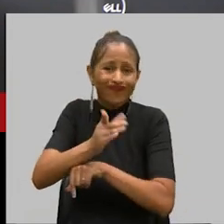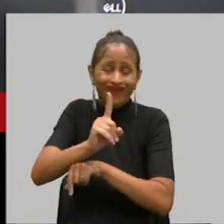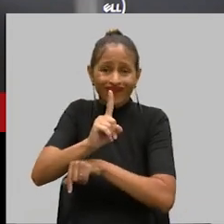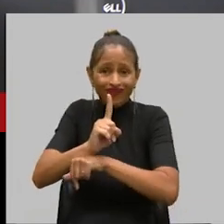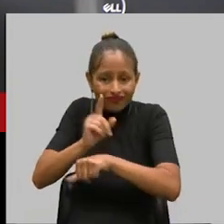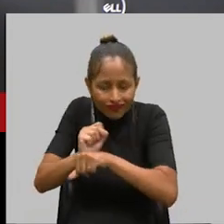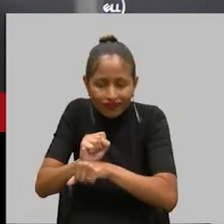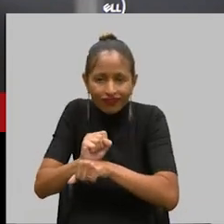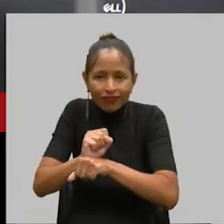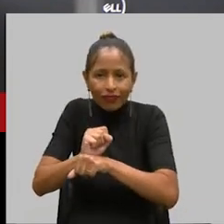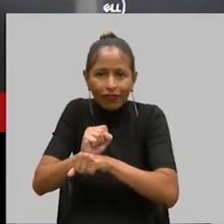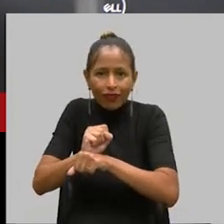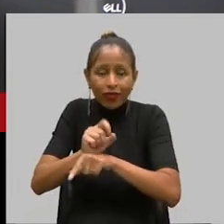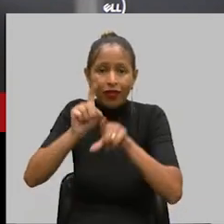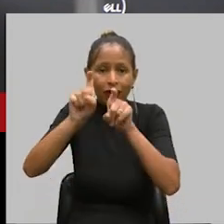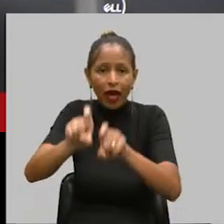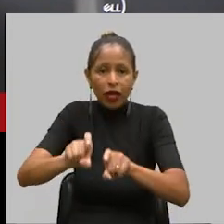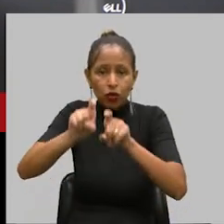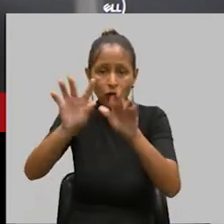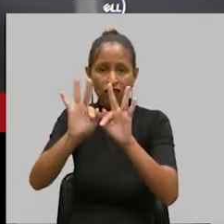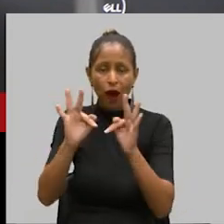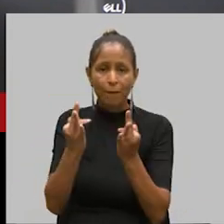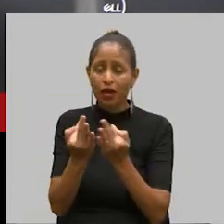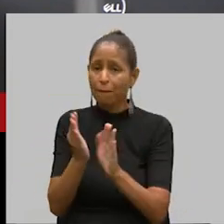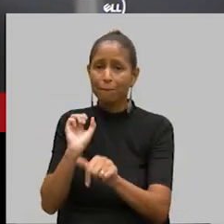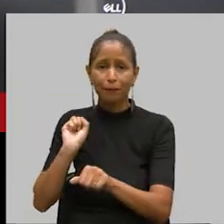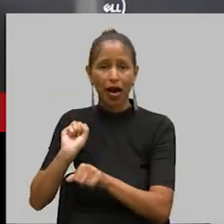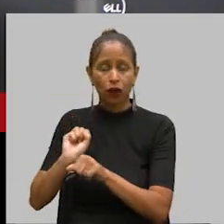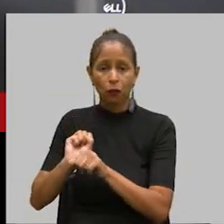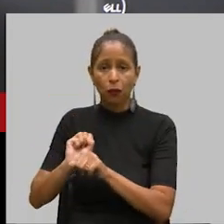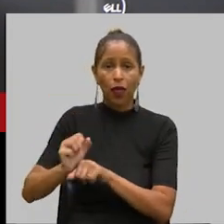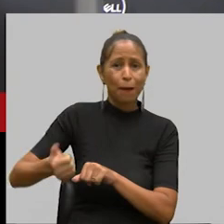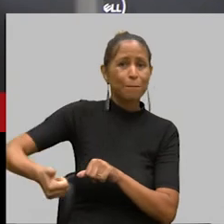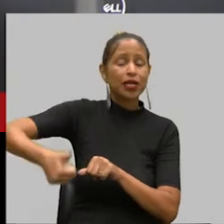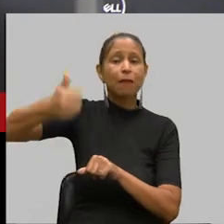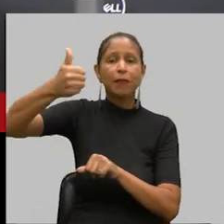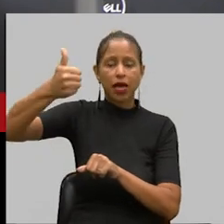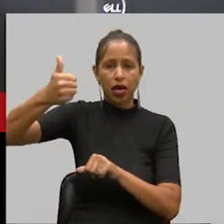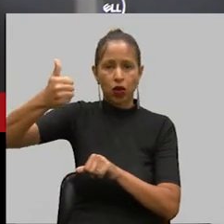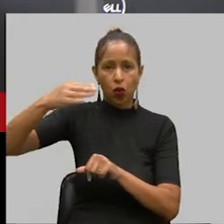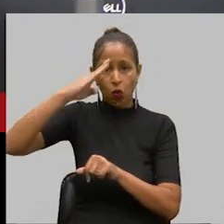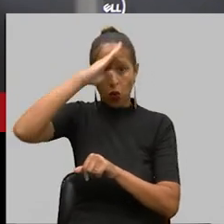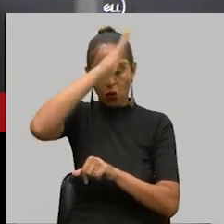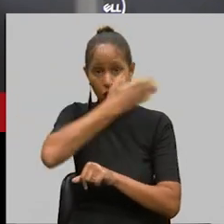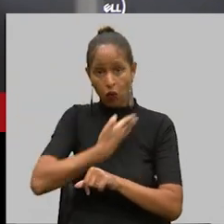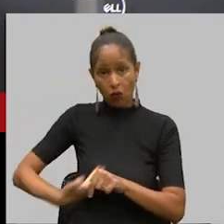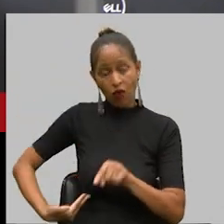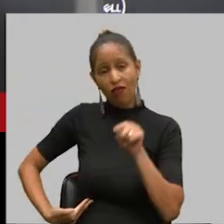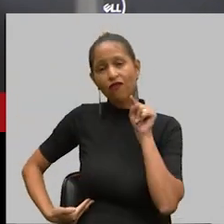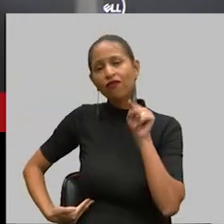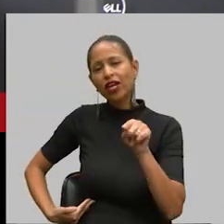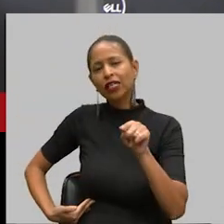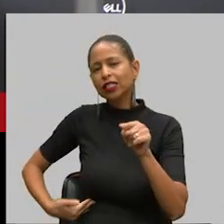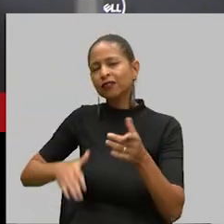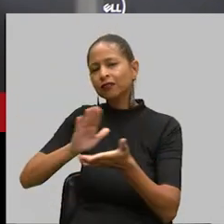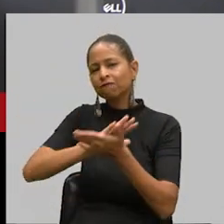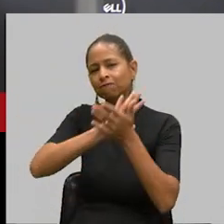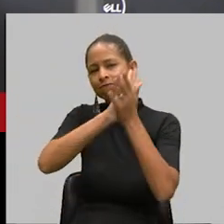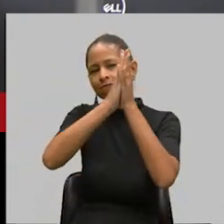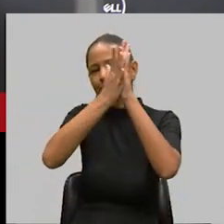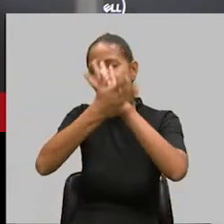brasileiro da Agricultura Familiar a primeira medida tomada por aquele Governo foi acabar com o